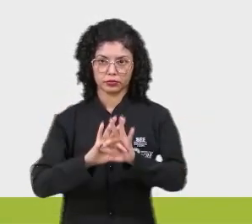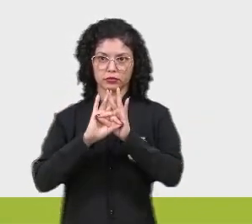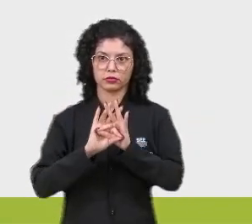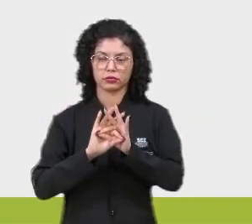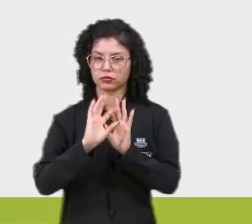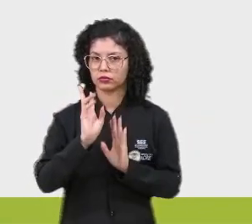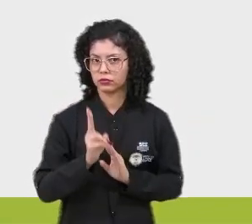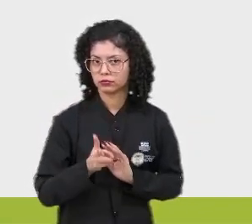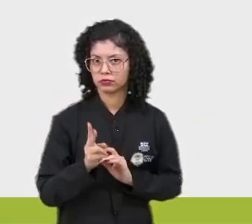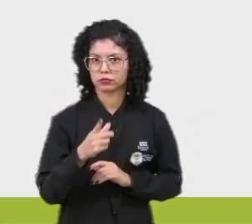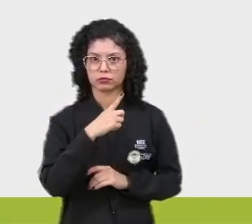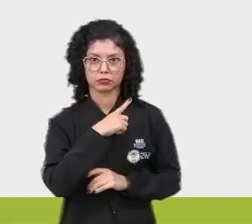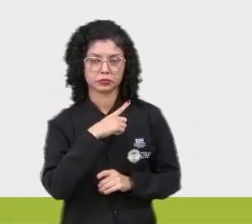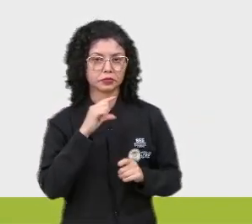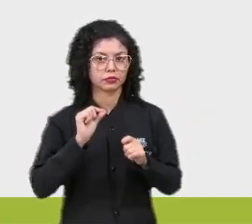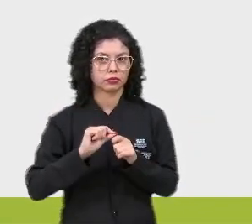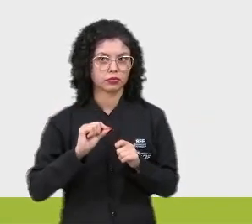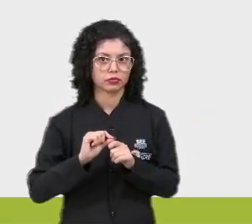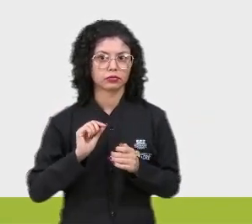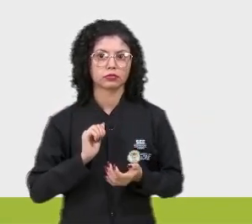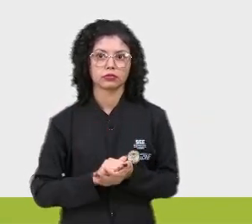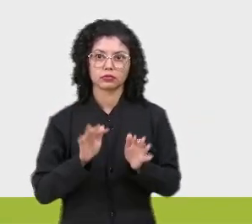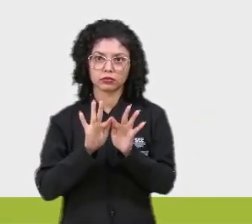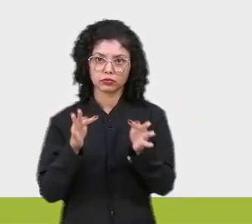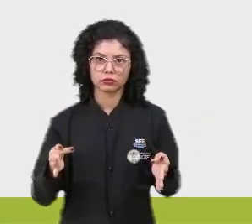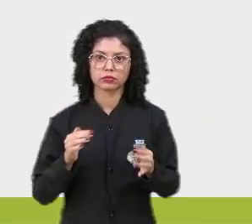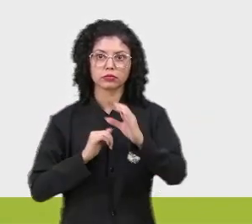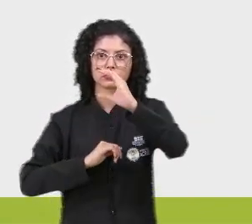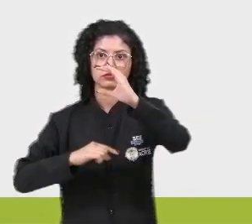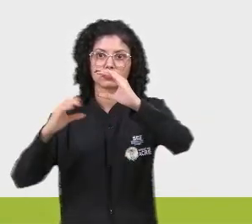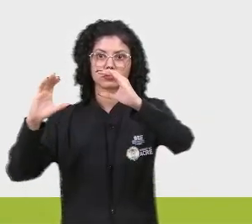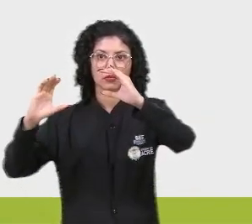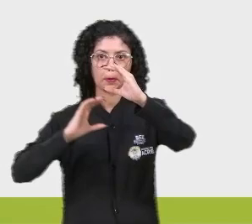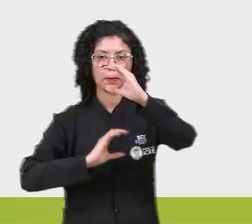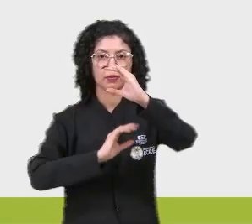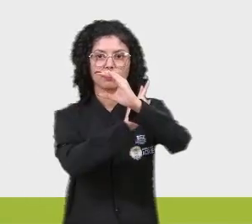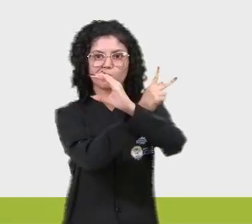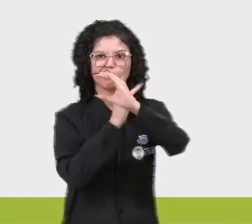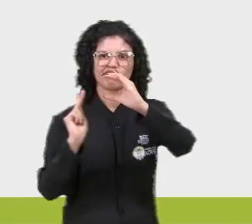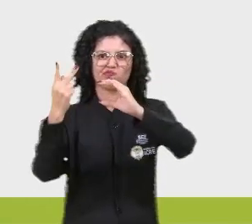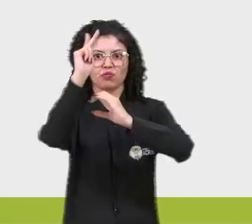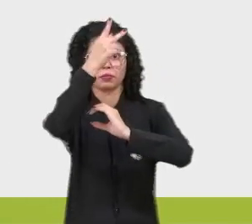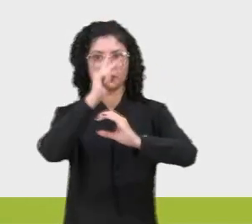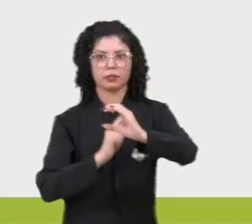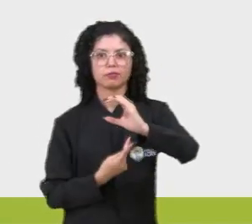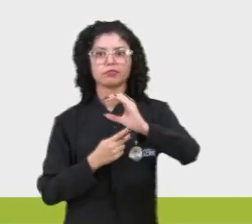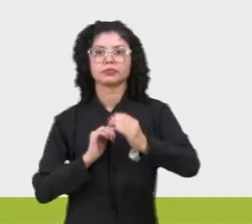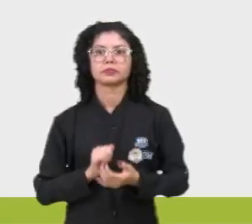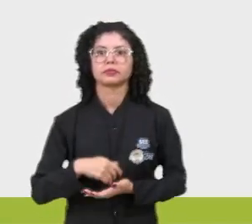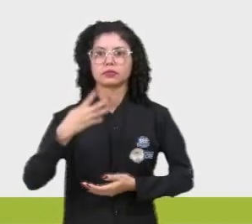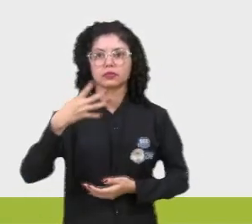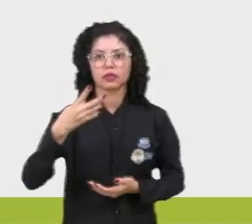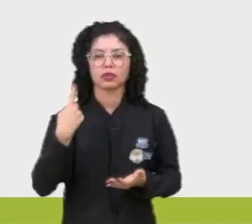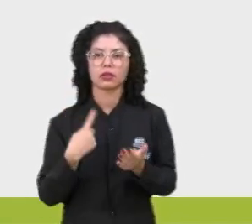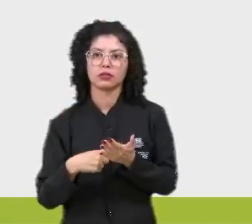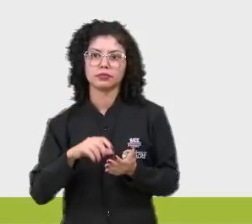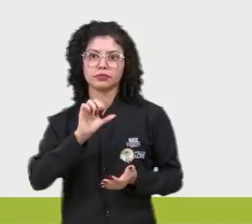toda vez que o carbono fizer apenas ligações simples, 4 ligações sigmas, sendo